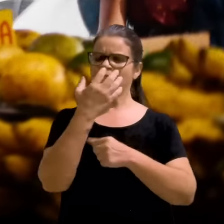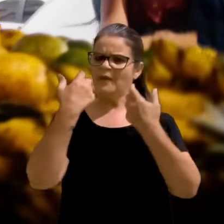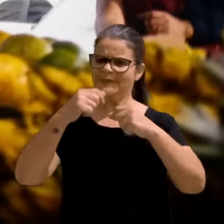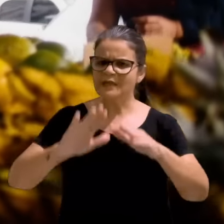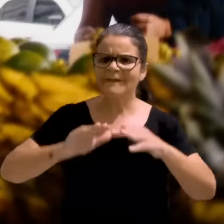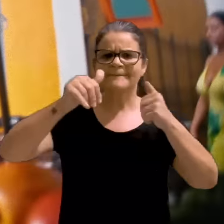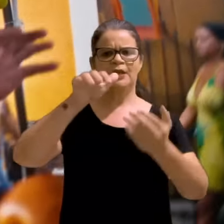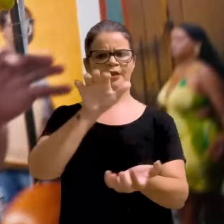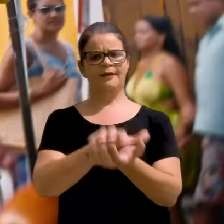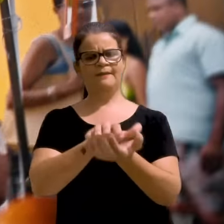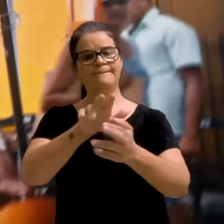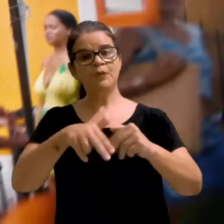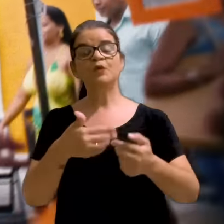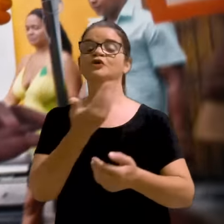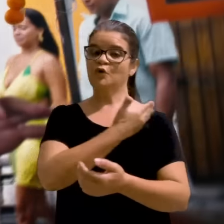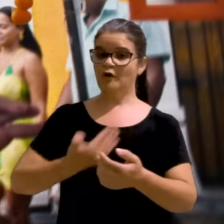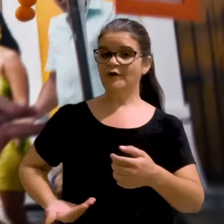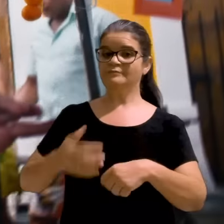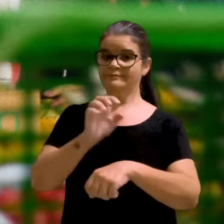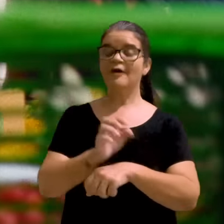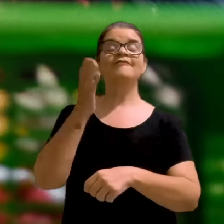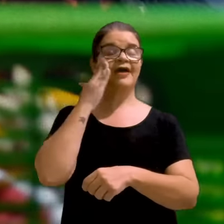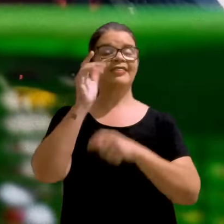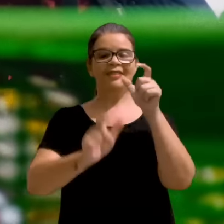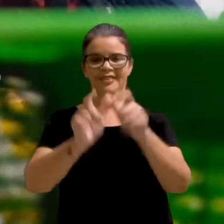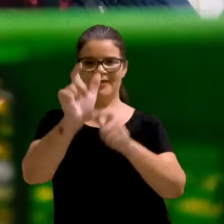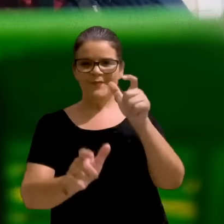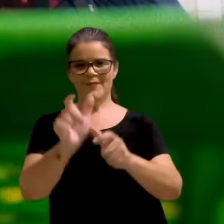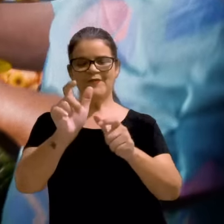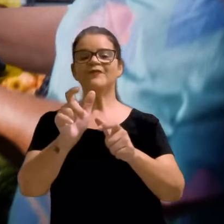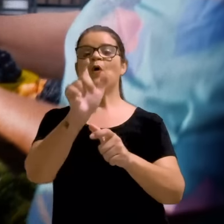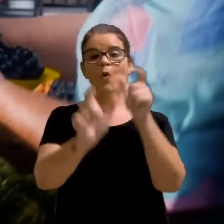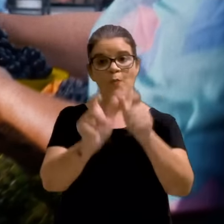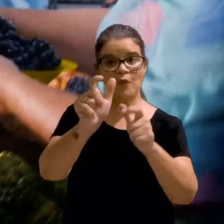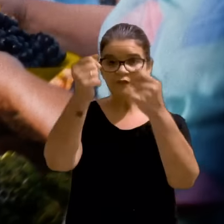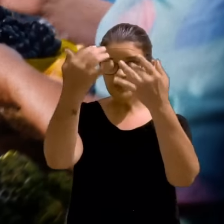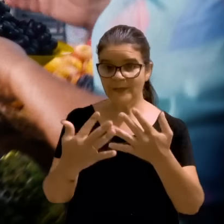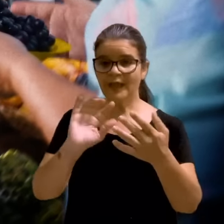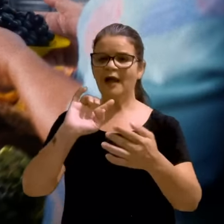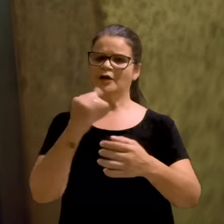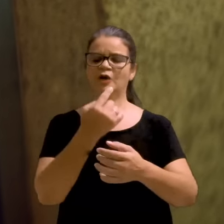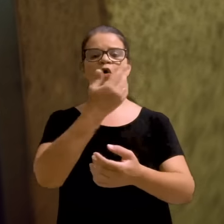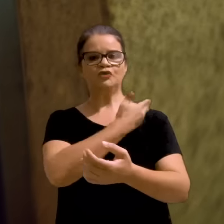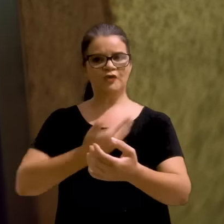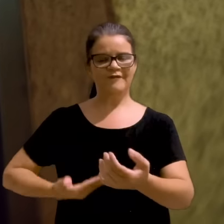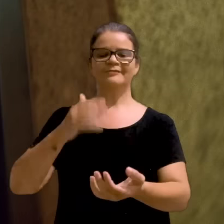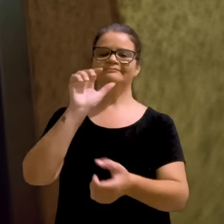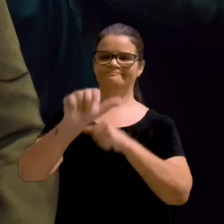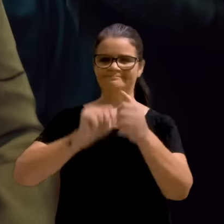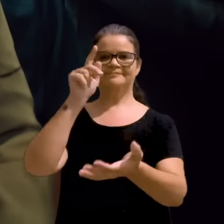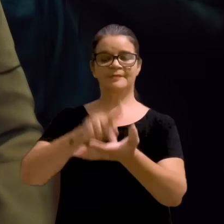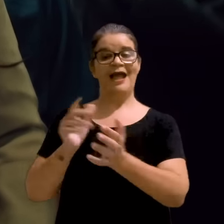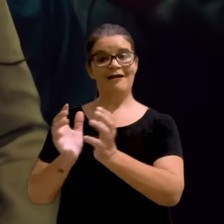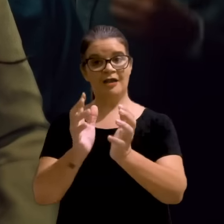que precisa melhorar em Pernambuco. Feirante. O governo do estado vai ouvir o povo. A gente vai falar e eles vão fazer. Empresários no elevador.